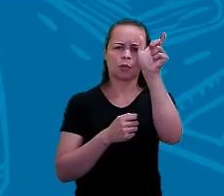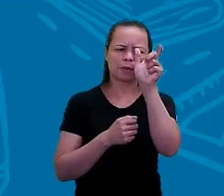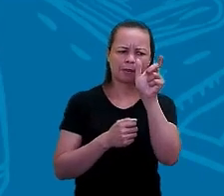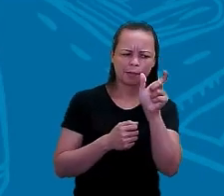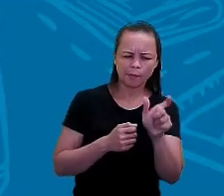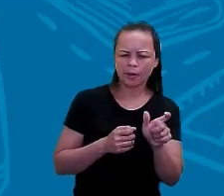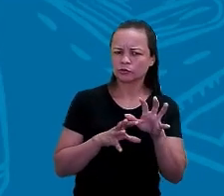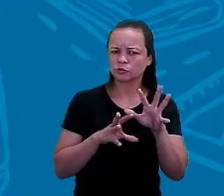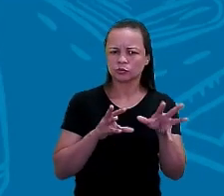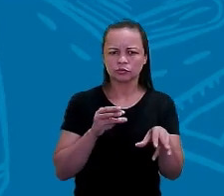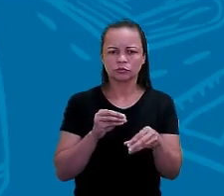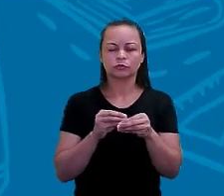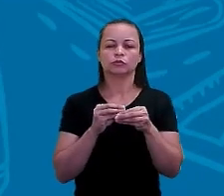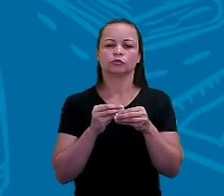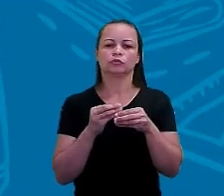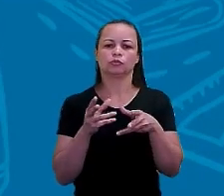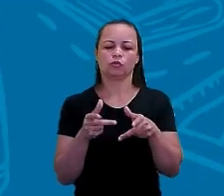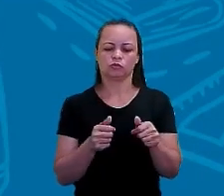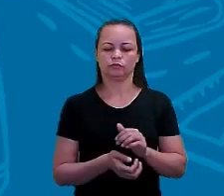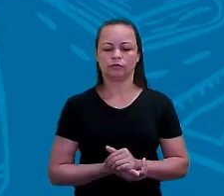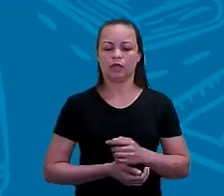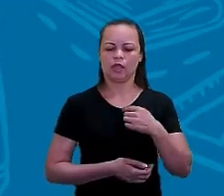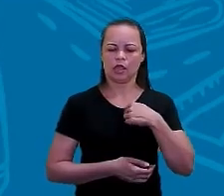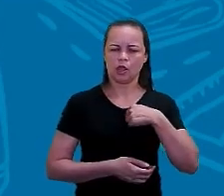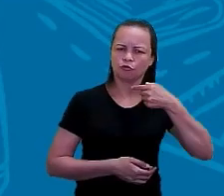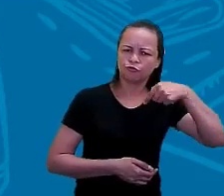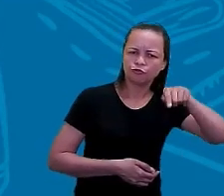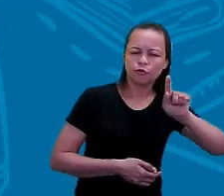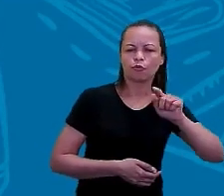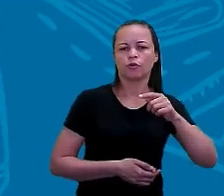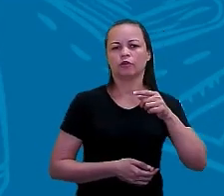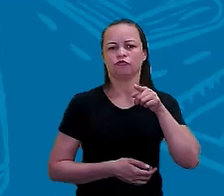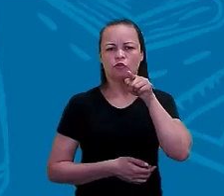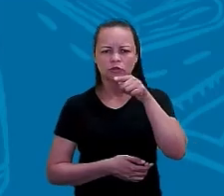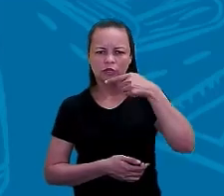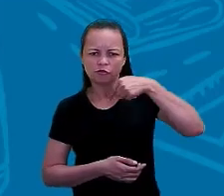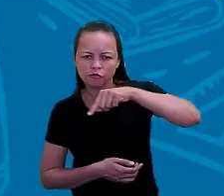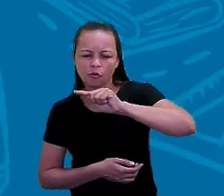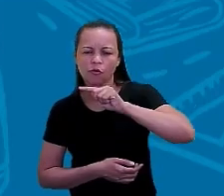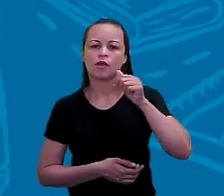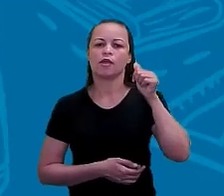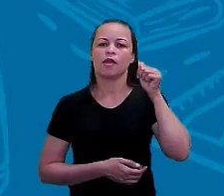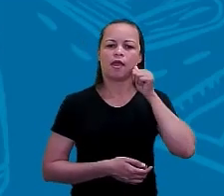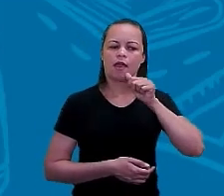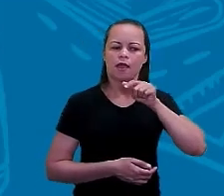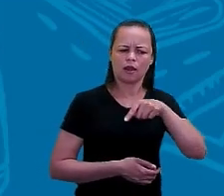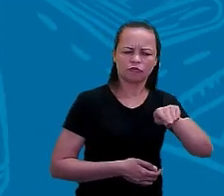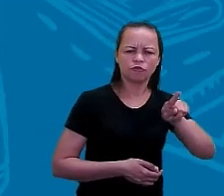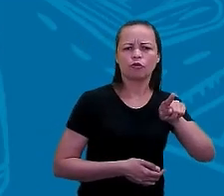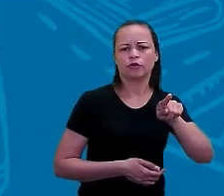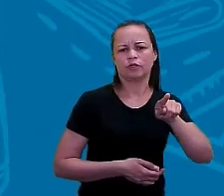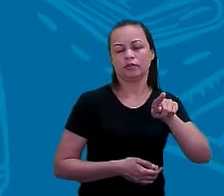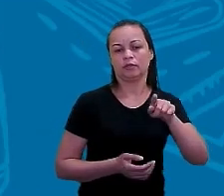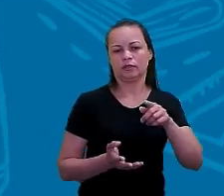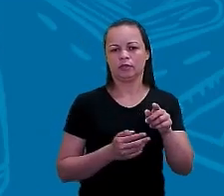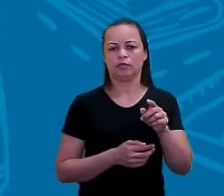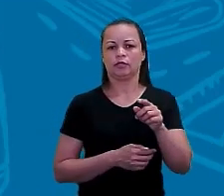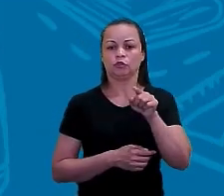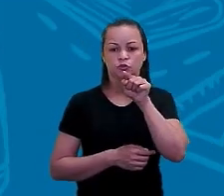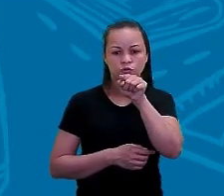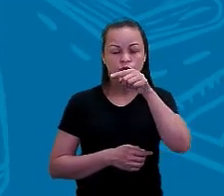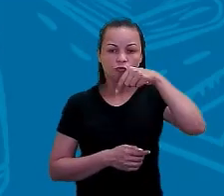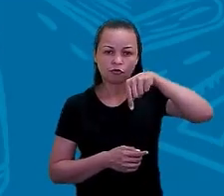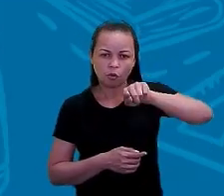she went. Ou seja, eu fui, você foi, ela foi. Você foi, né? Ou tu fostes, que o